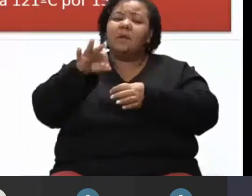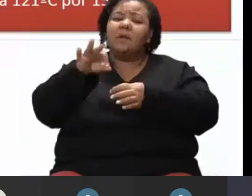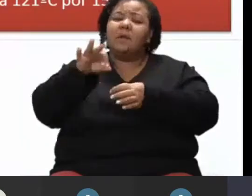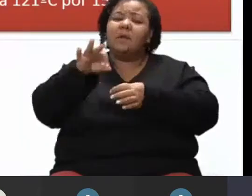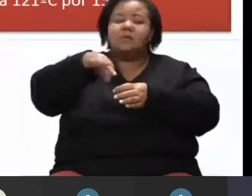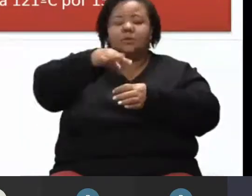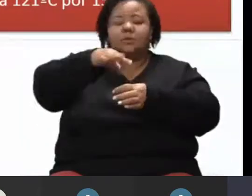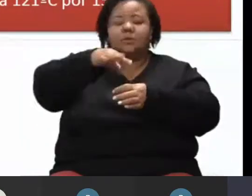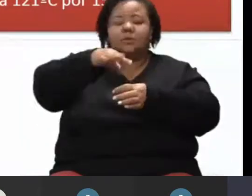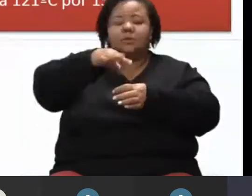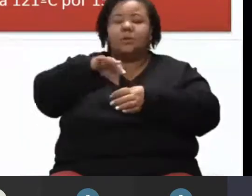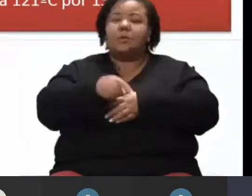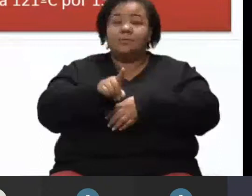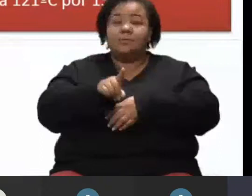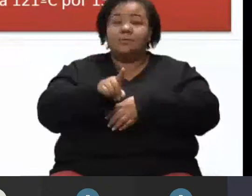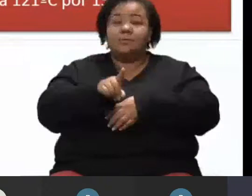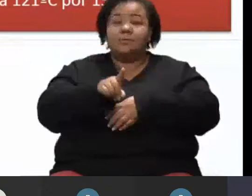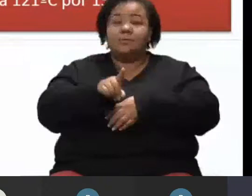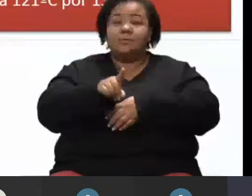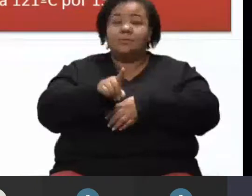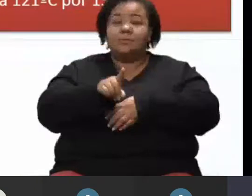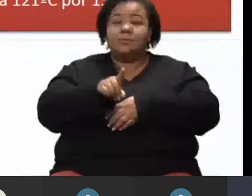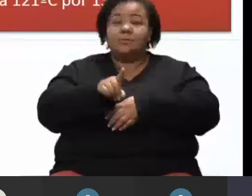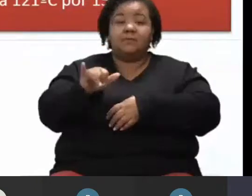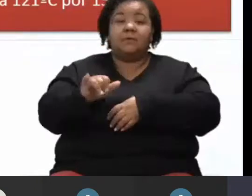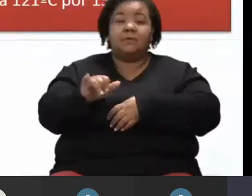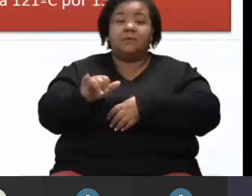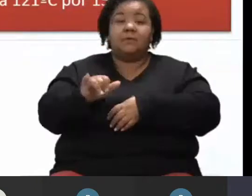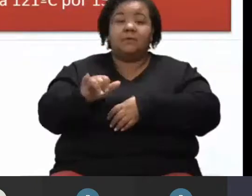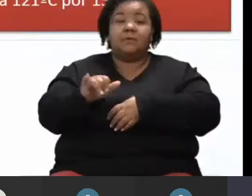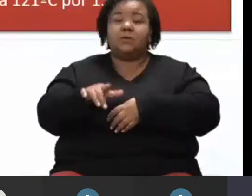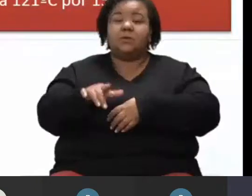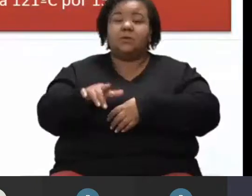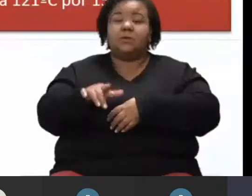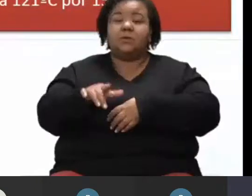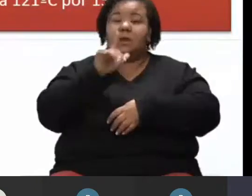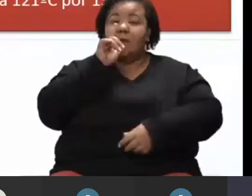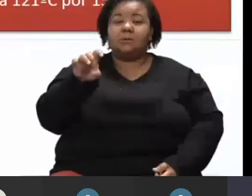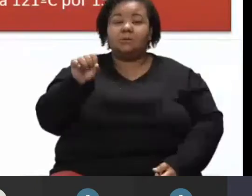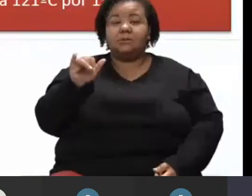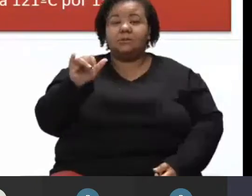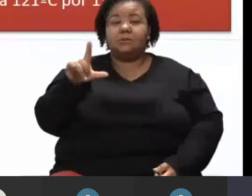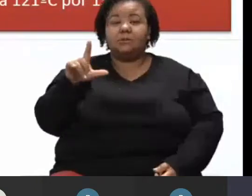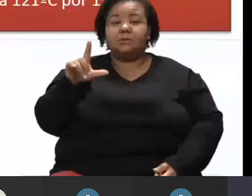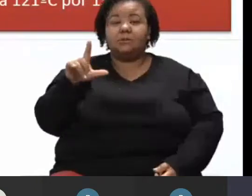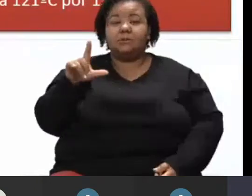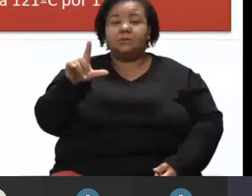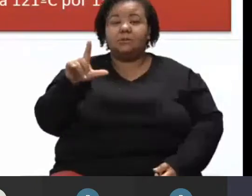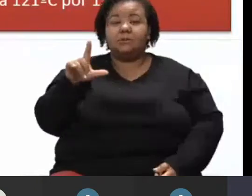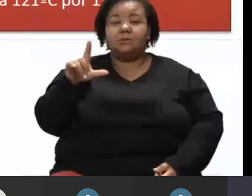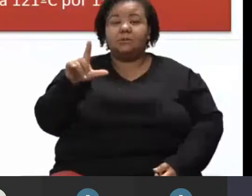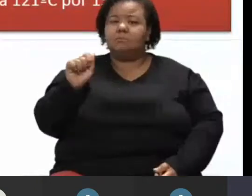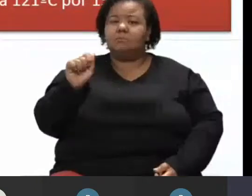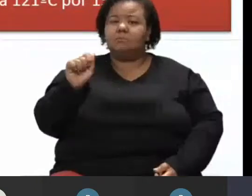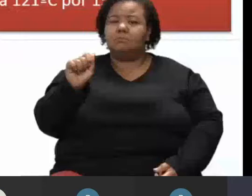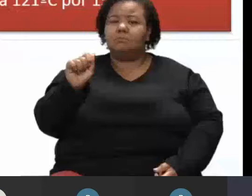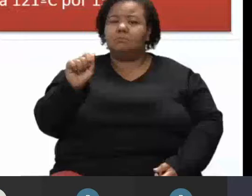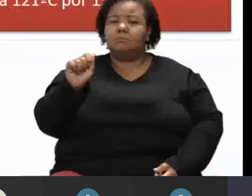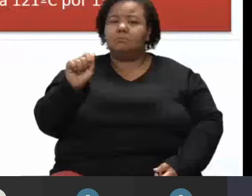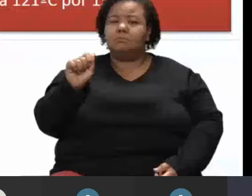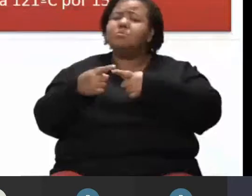água destilada. E por que tem que ser água destilada? Porque a água destilada, ela está livre de outras substâncias